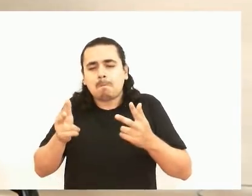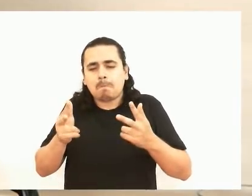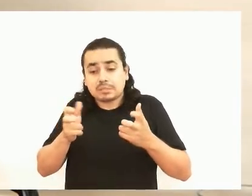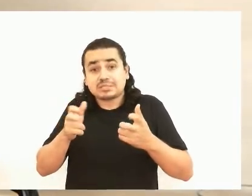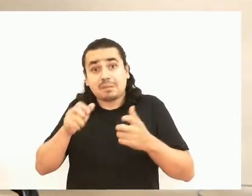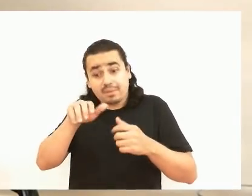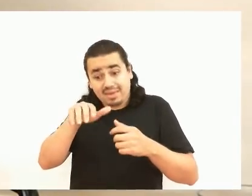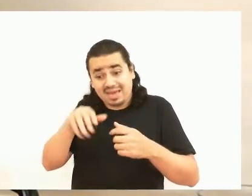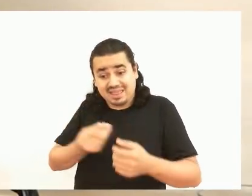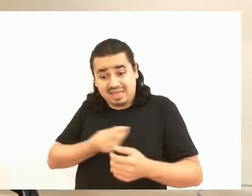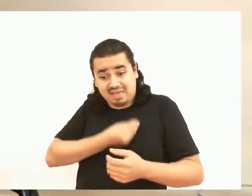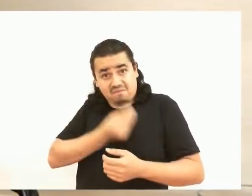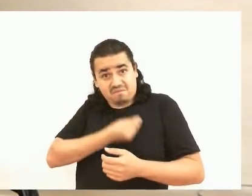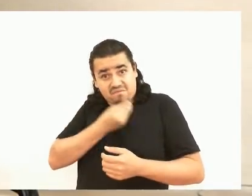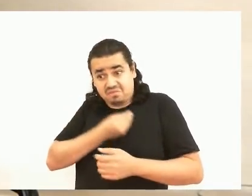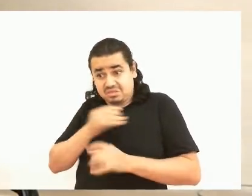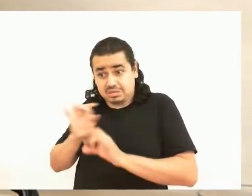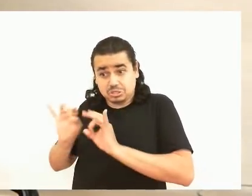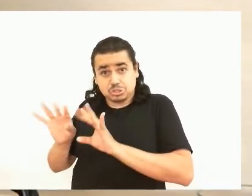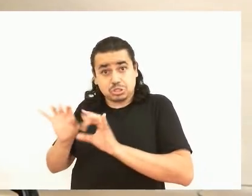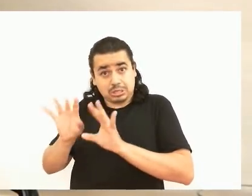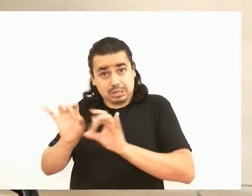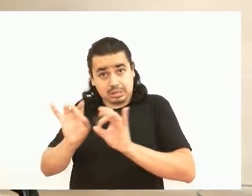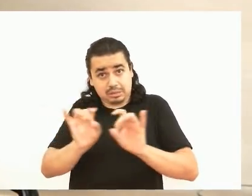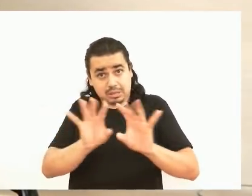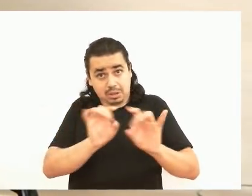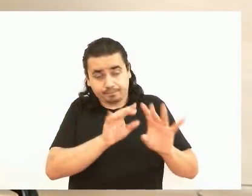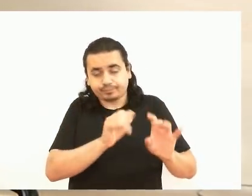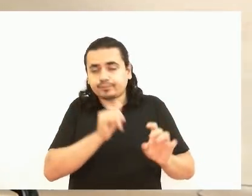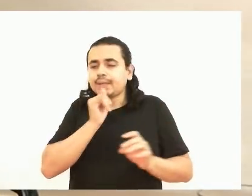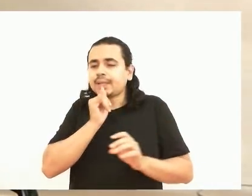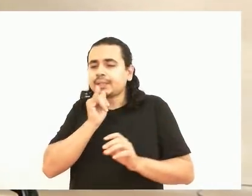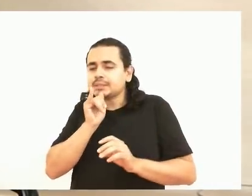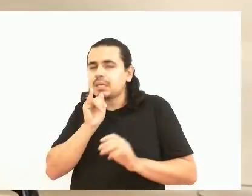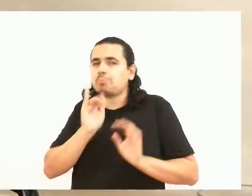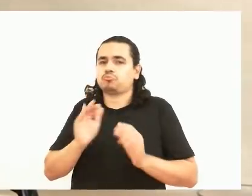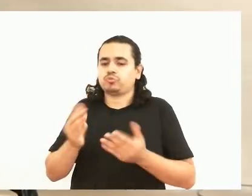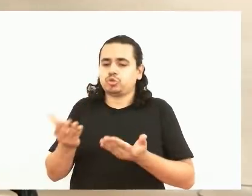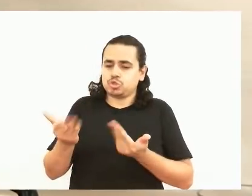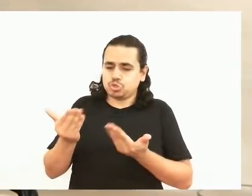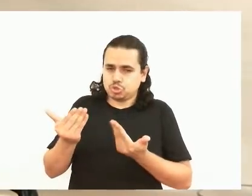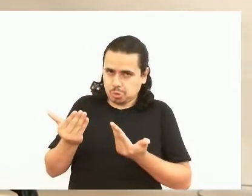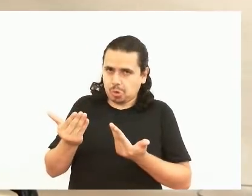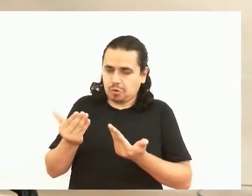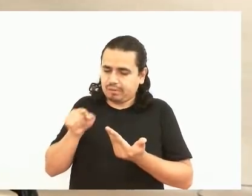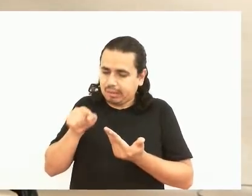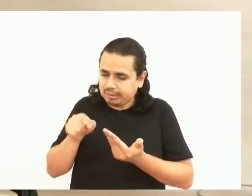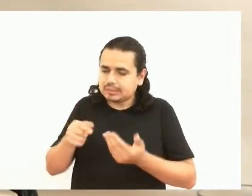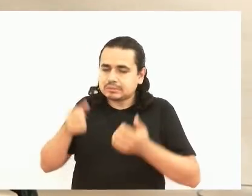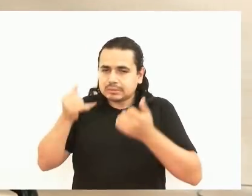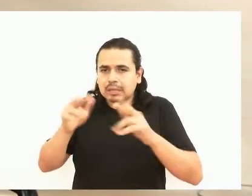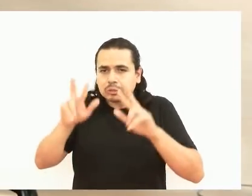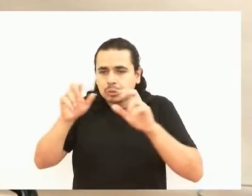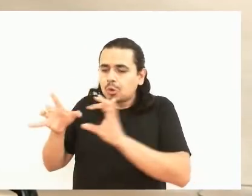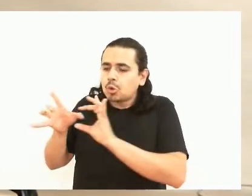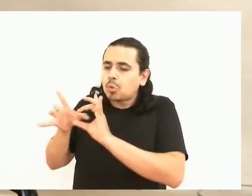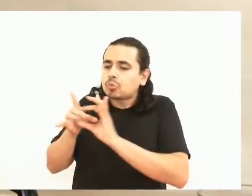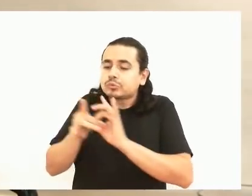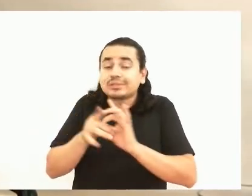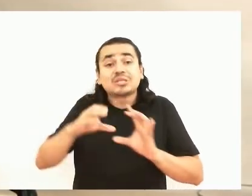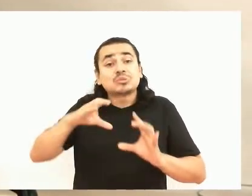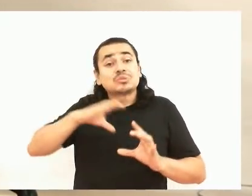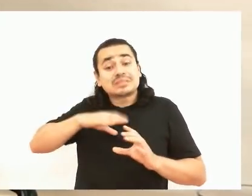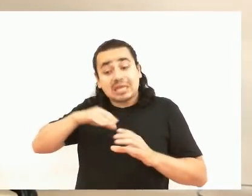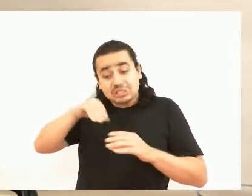realidade para aquele contexto por exemplo se a gente for falar de adolescente num contexto aqui nesse centro urbano